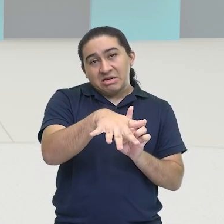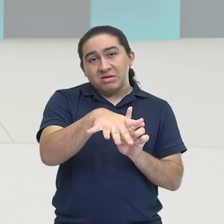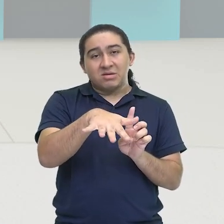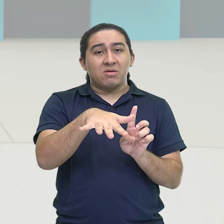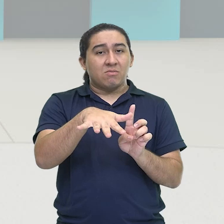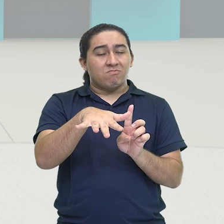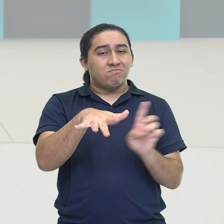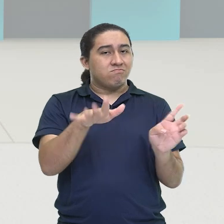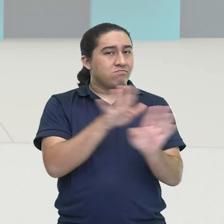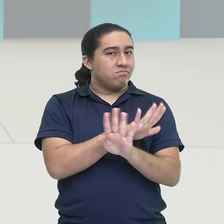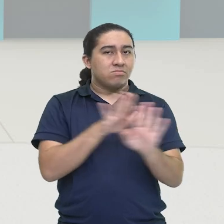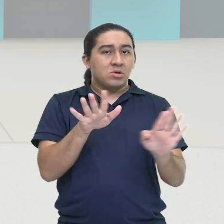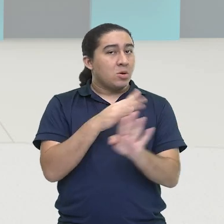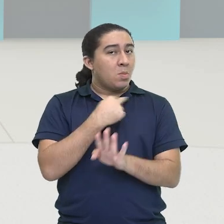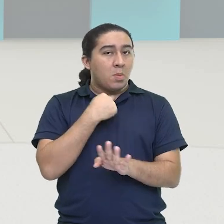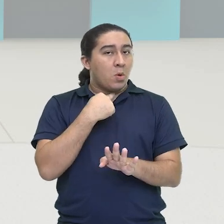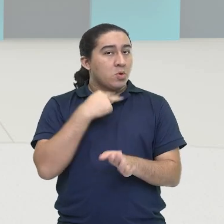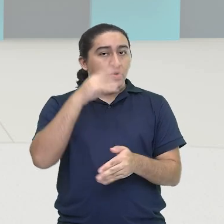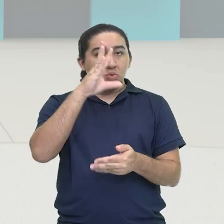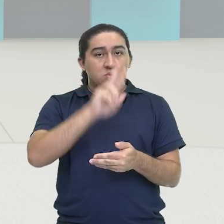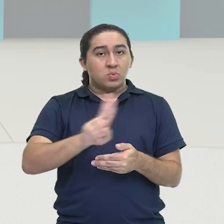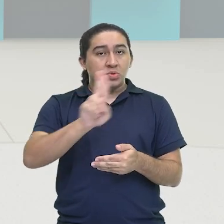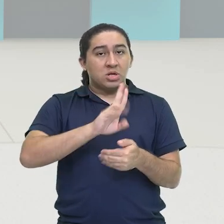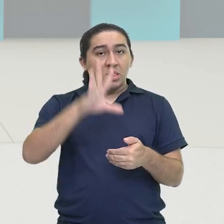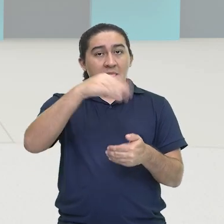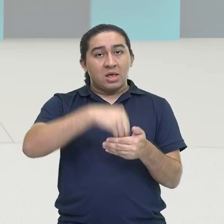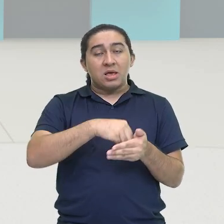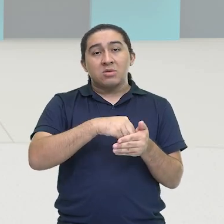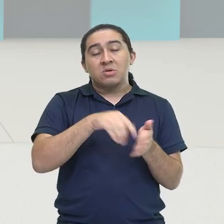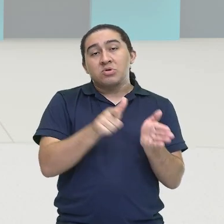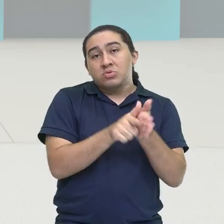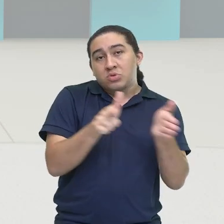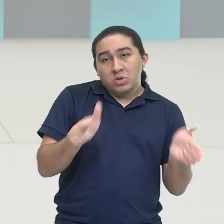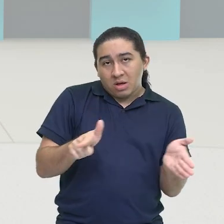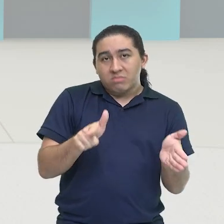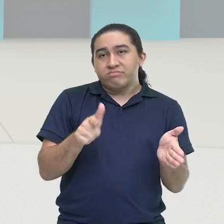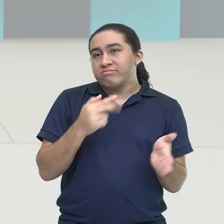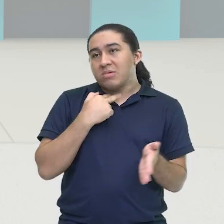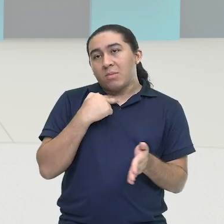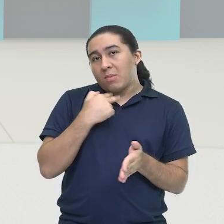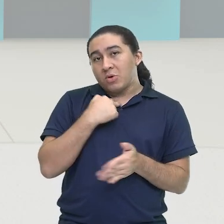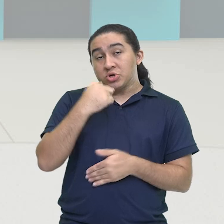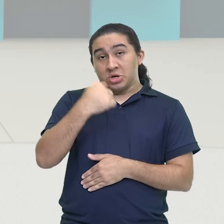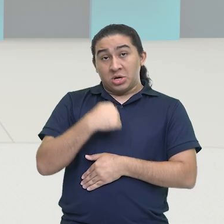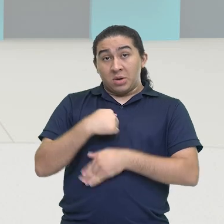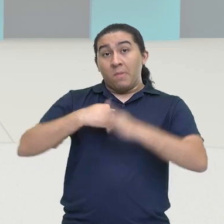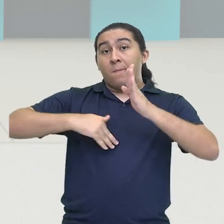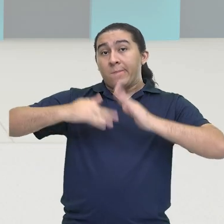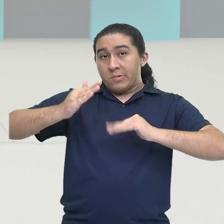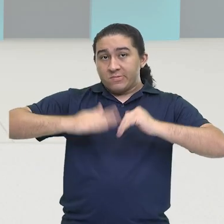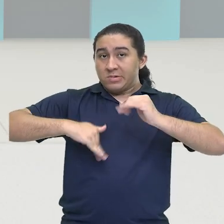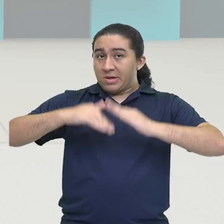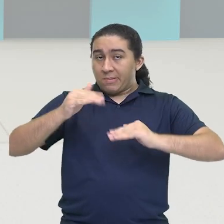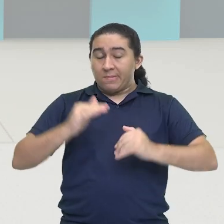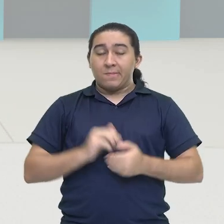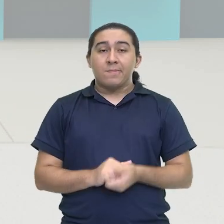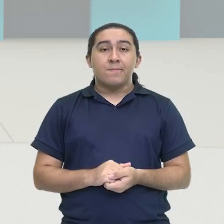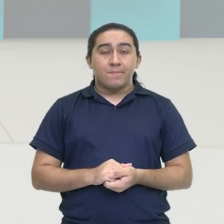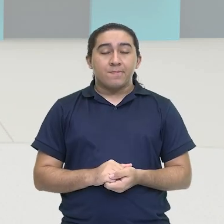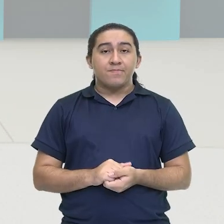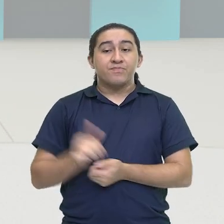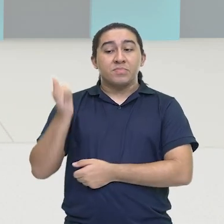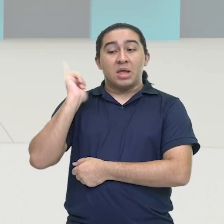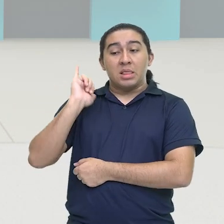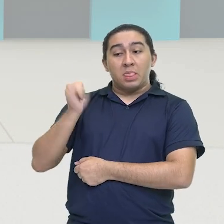usar esse tipo de coisa na minha notícia, né? Eu no lugar de jornalista. Narração